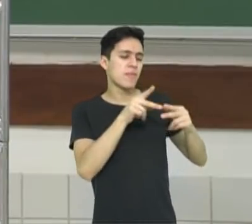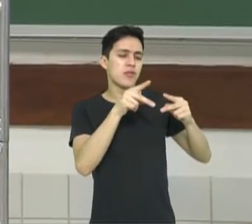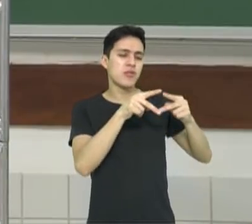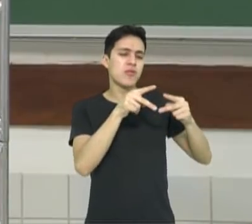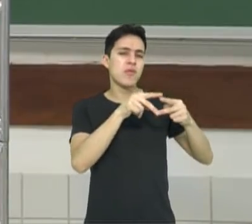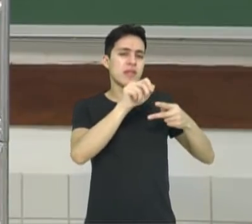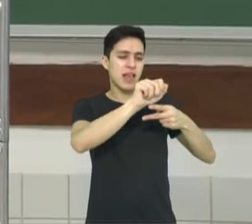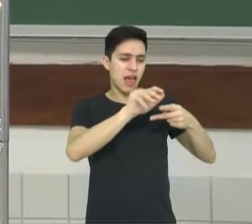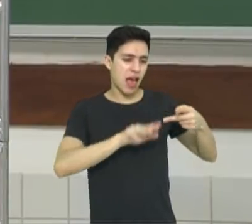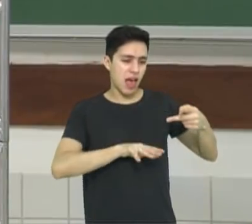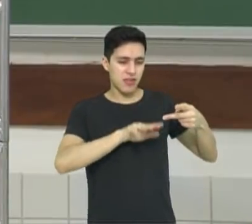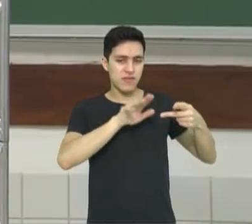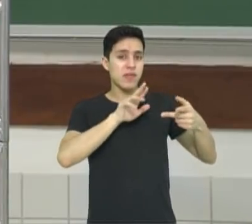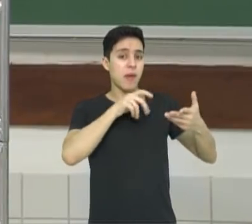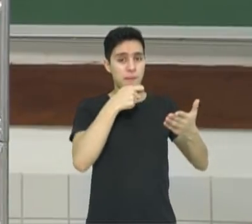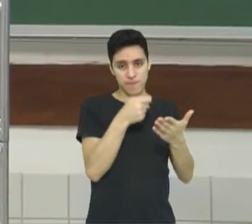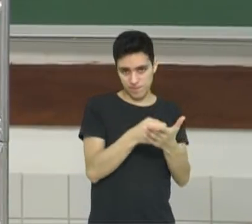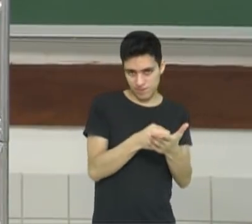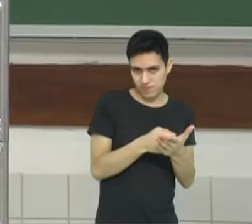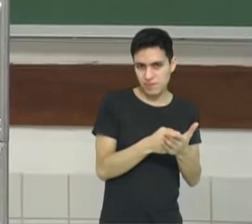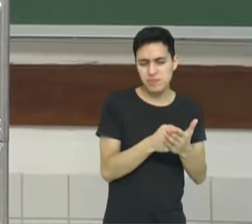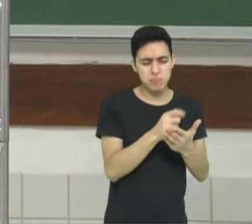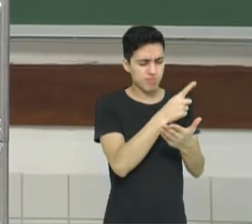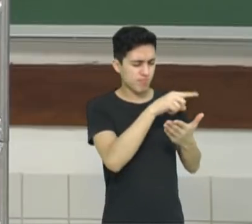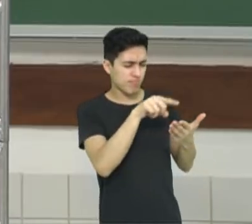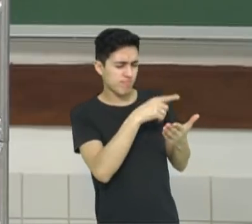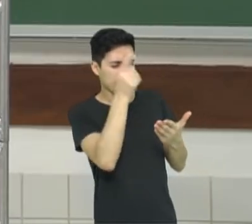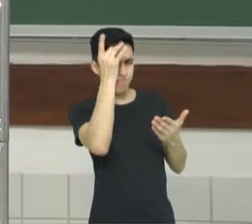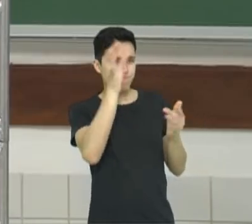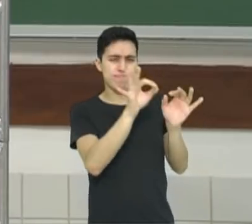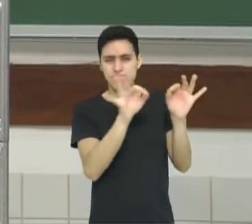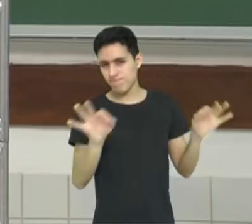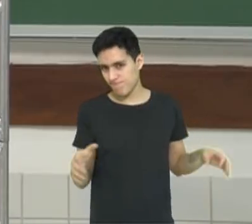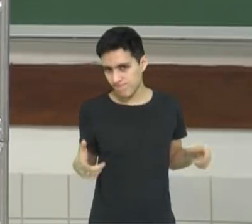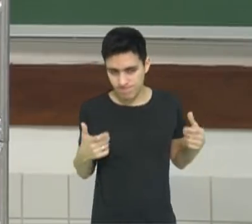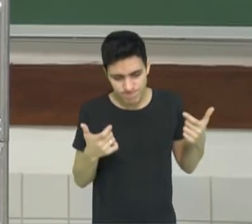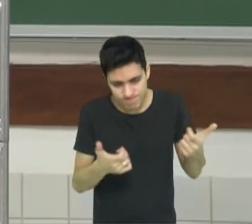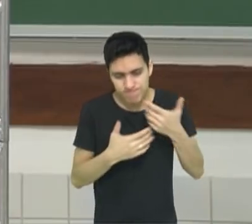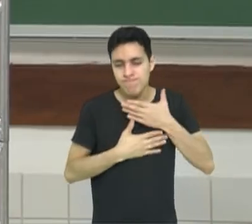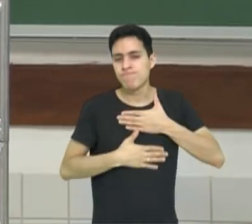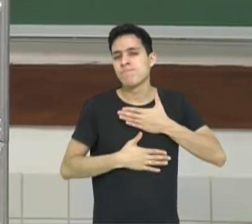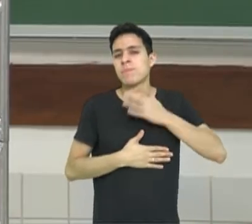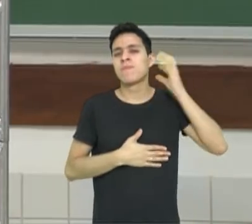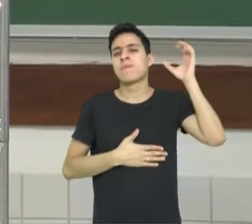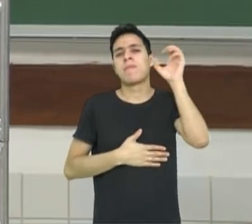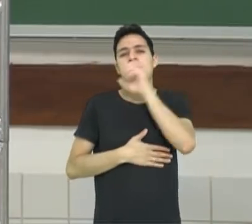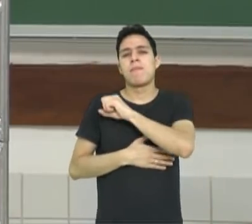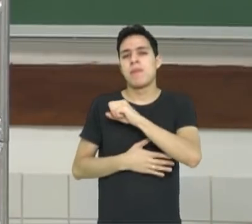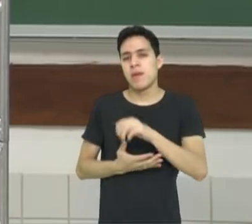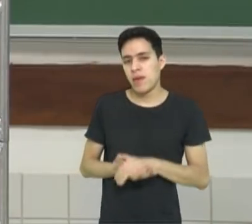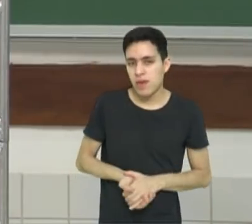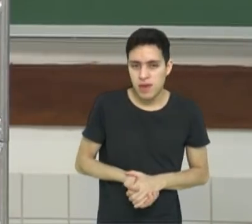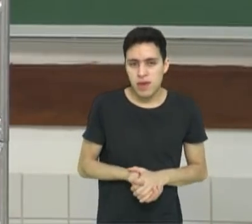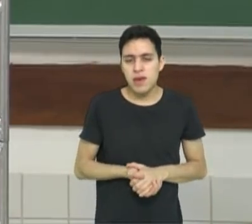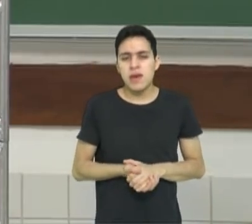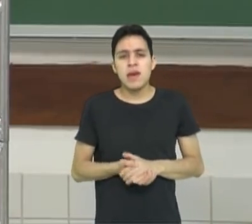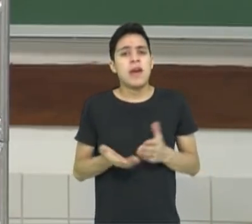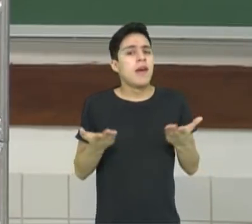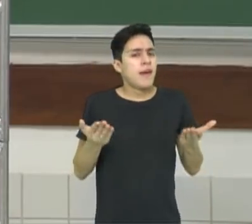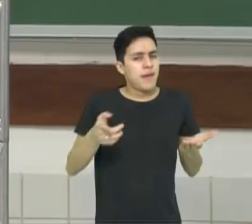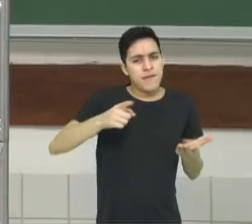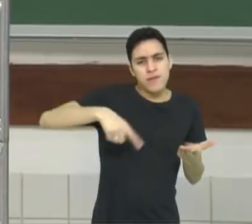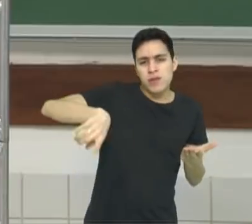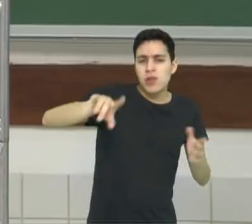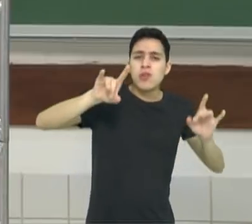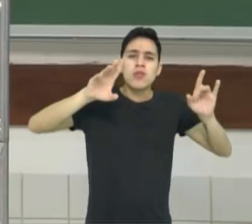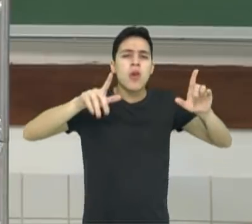atividades obrigatórias, tá bom? É Marque X, é bem fácil, bem tranquilo, bem rápido. E se você está assistindo